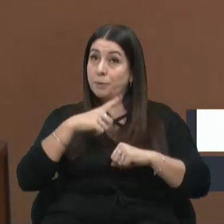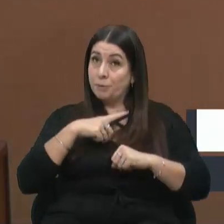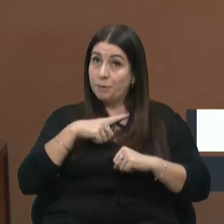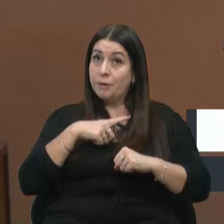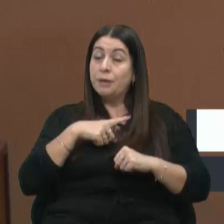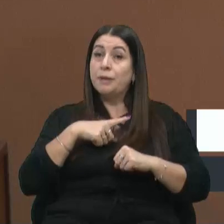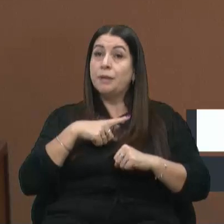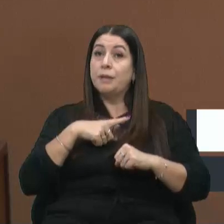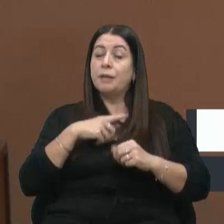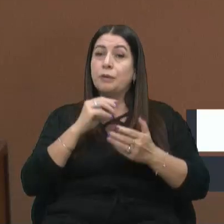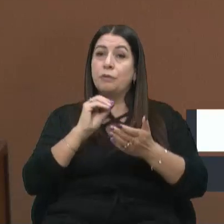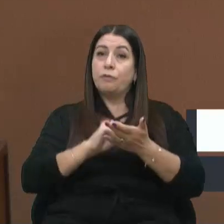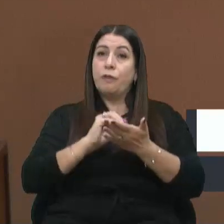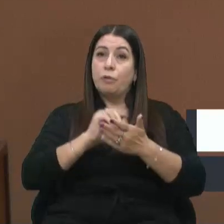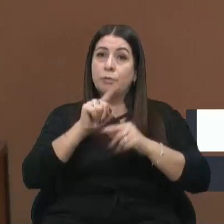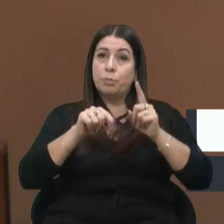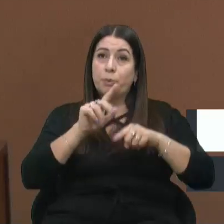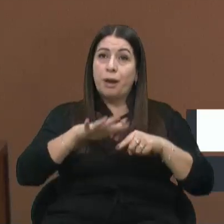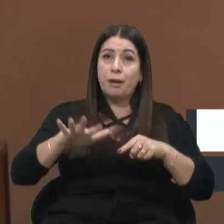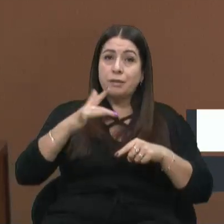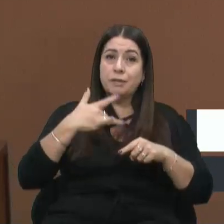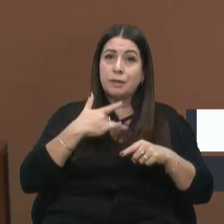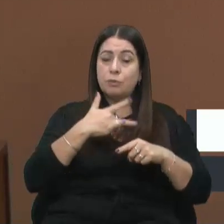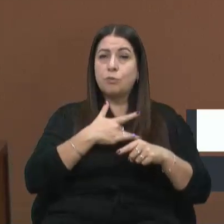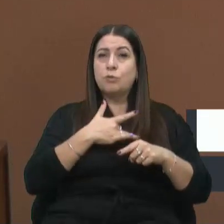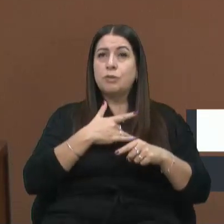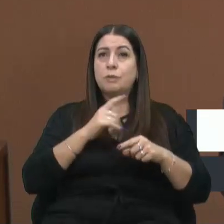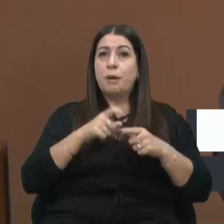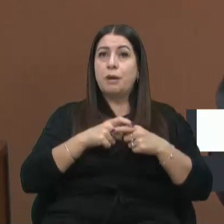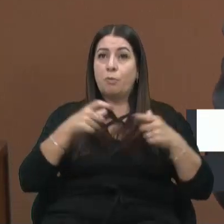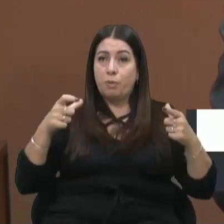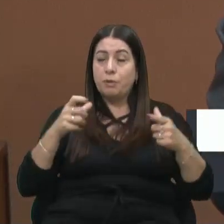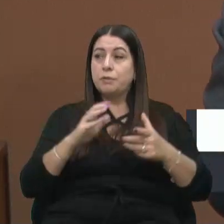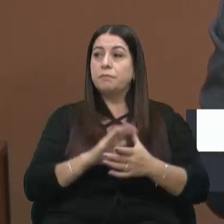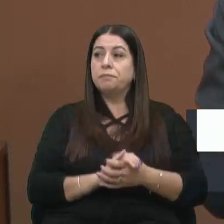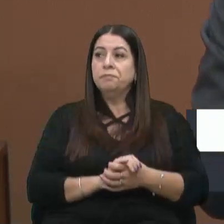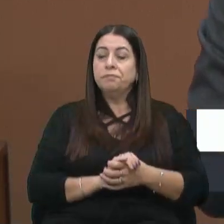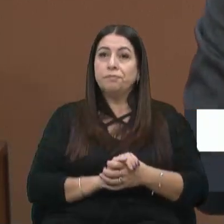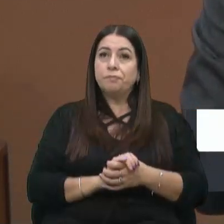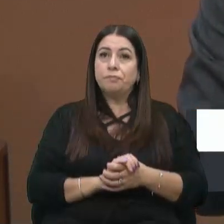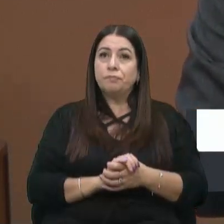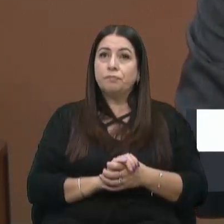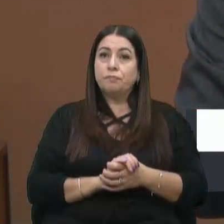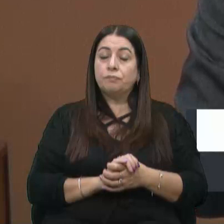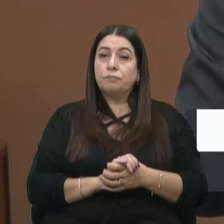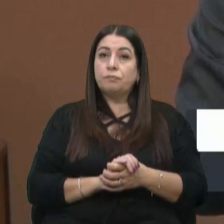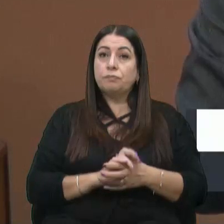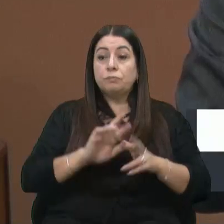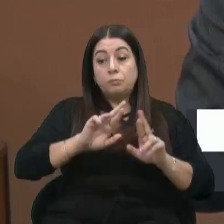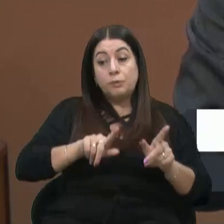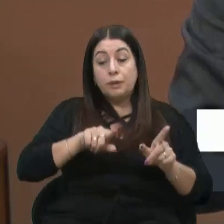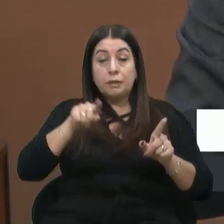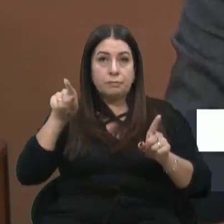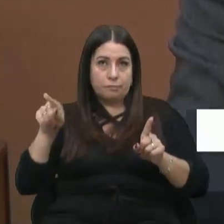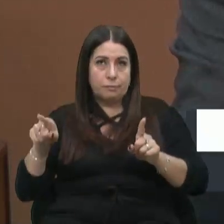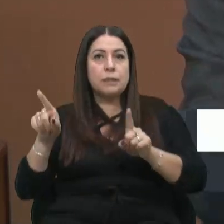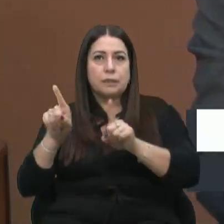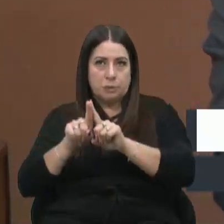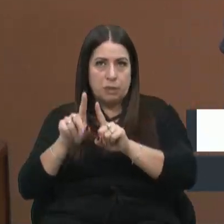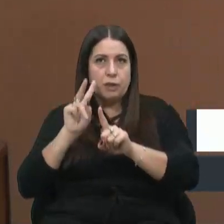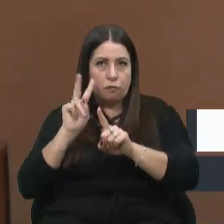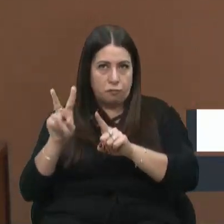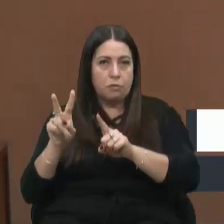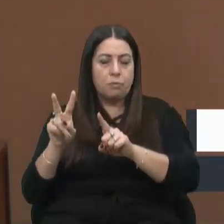os insumos da Saúde cada vez mais tem aumentado Mas conta a partida nós vemos também